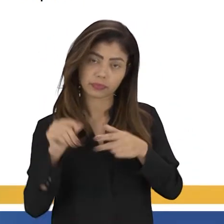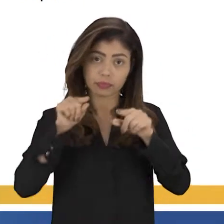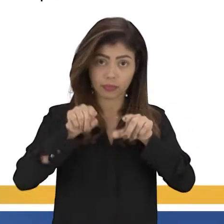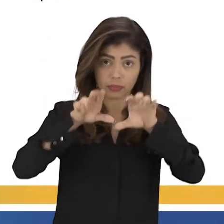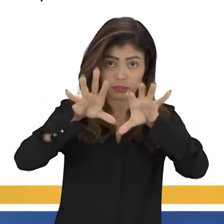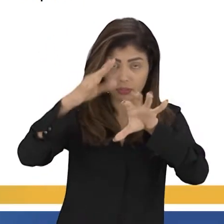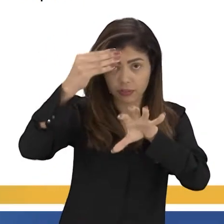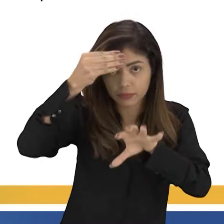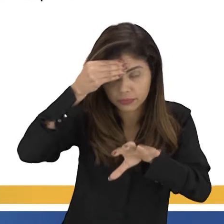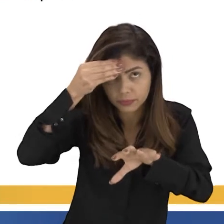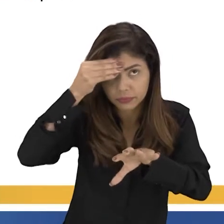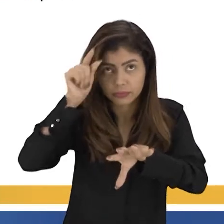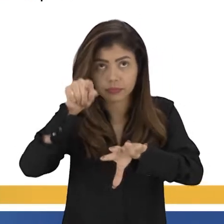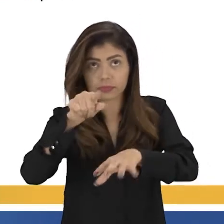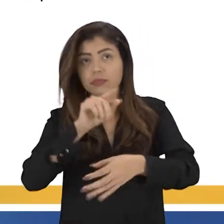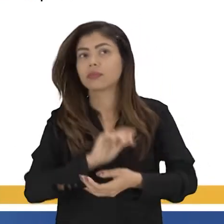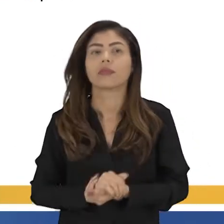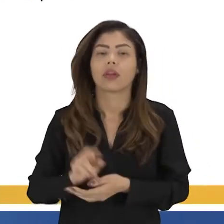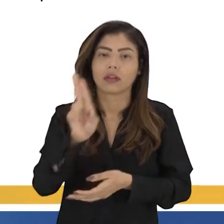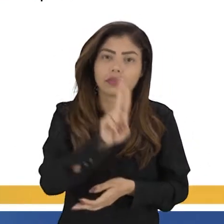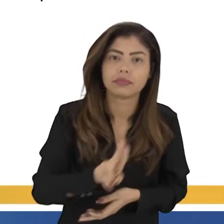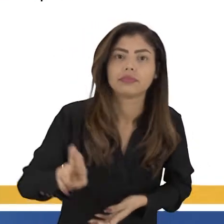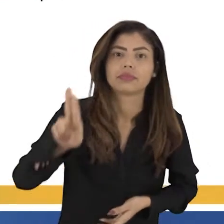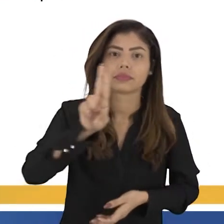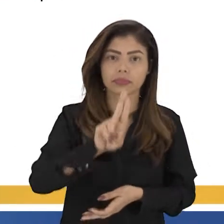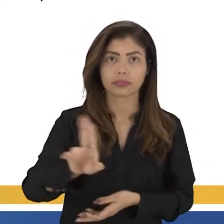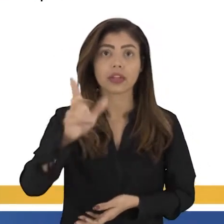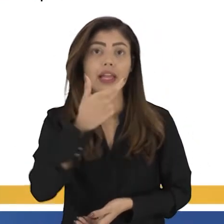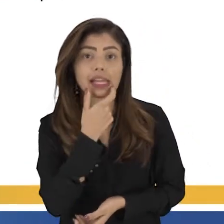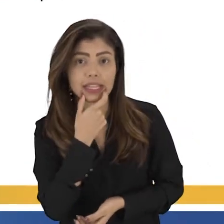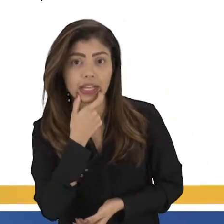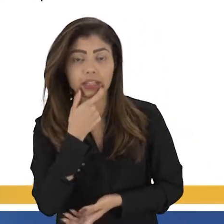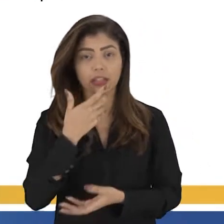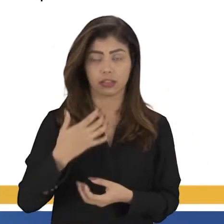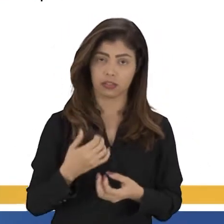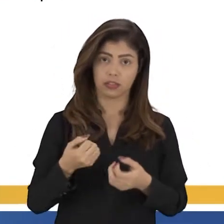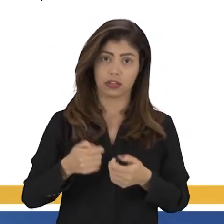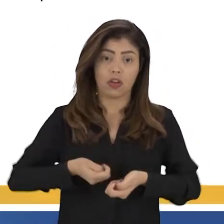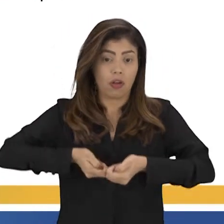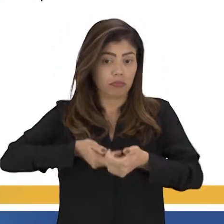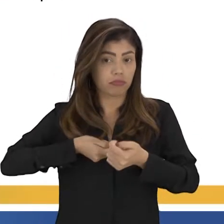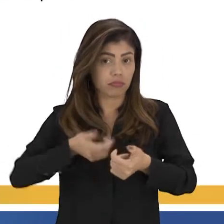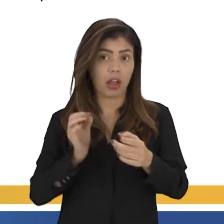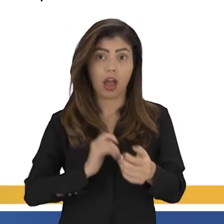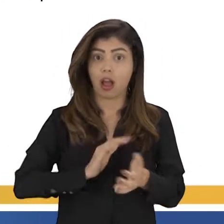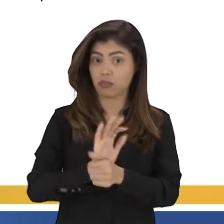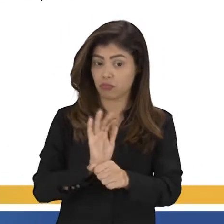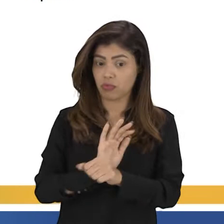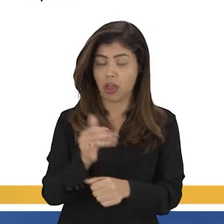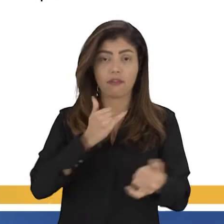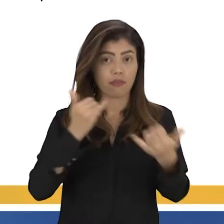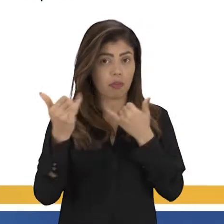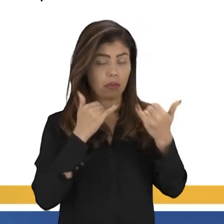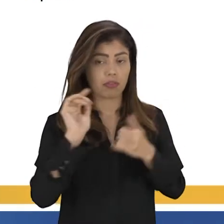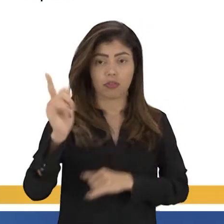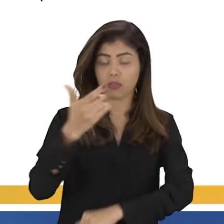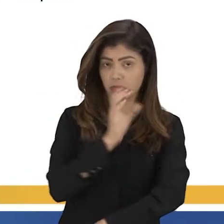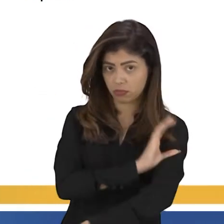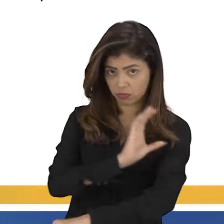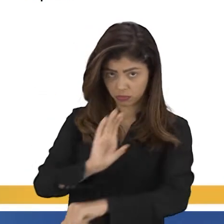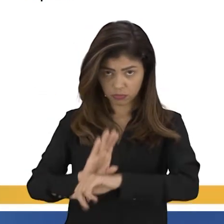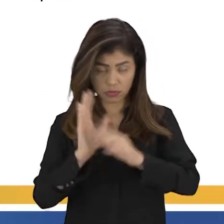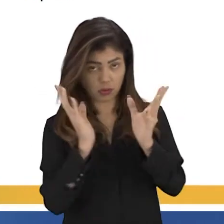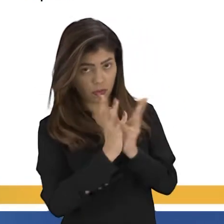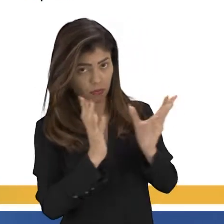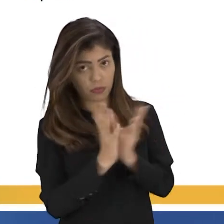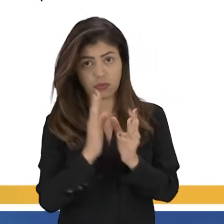ter essa competência de usar o inglês como instrumento para ter acesso a informações, outras culturas e outros